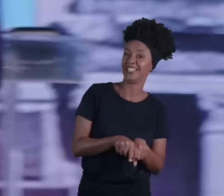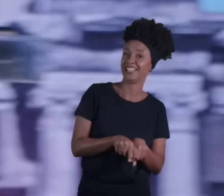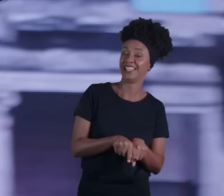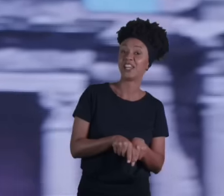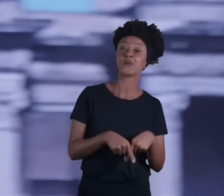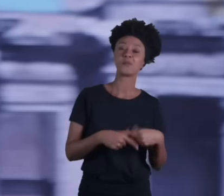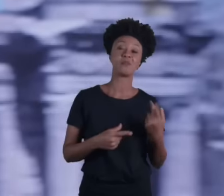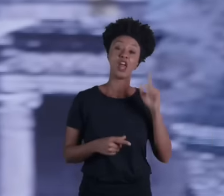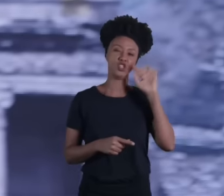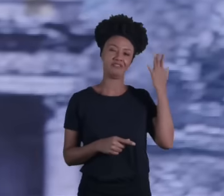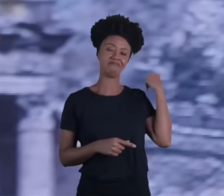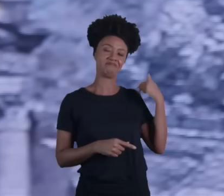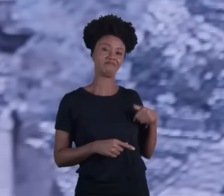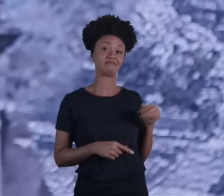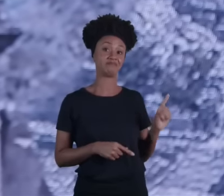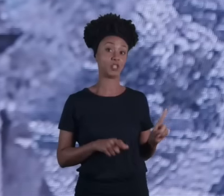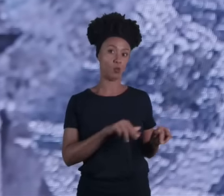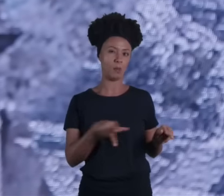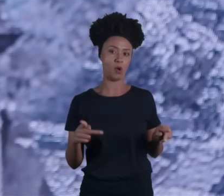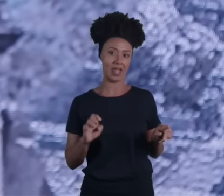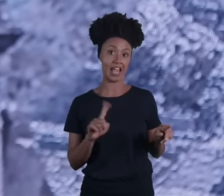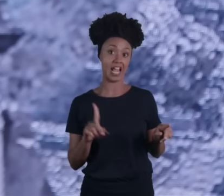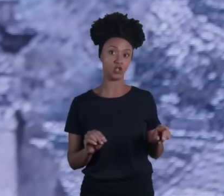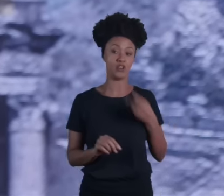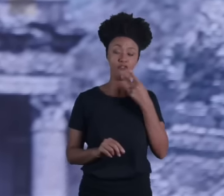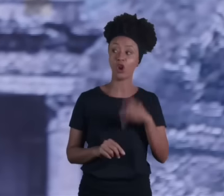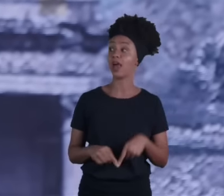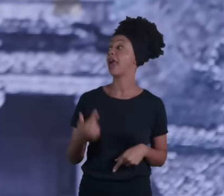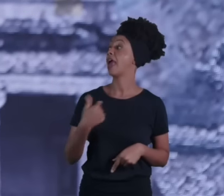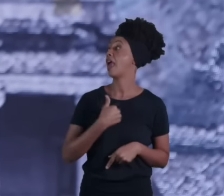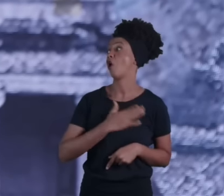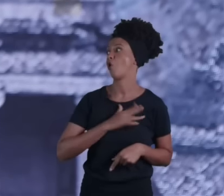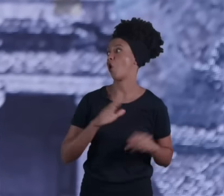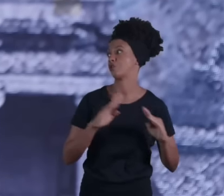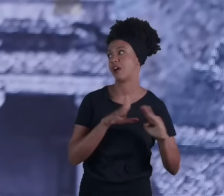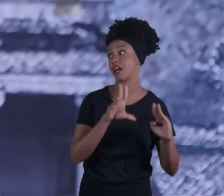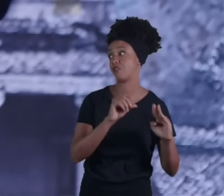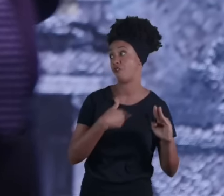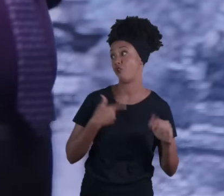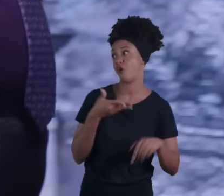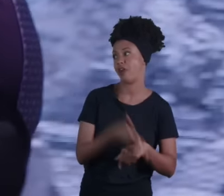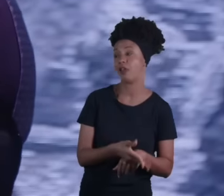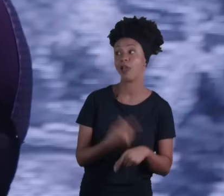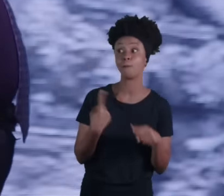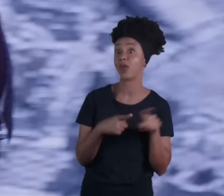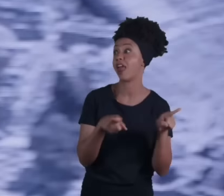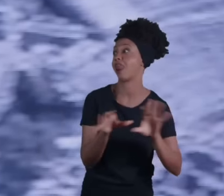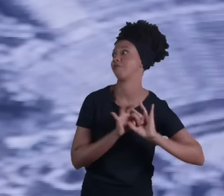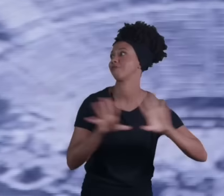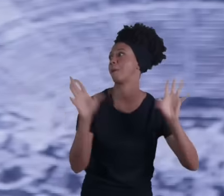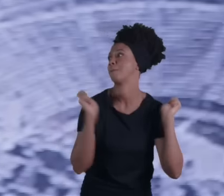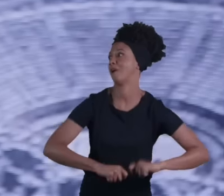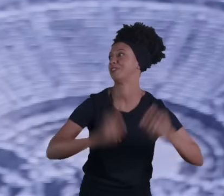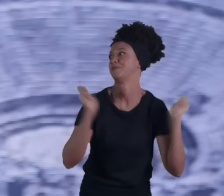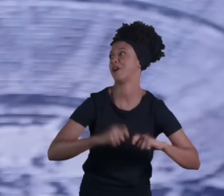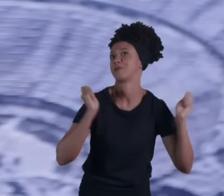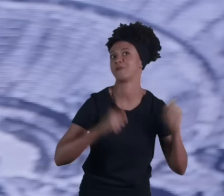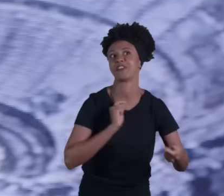Aí ele chegou outro dia pro Enzo e falou assim: eu gosto de ir na casa do vovô porque lá pode tudo.